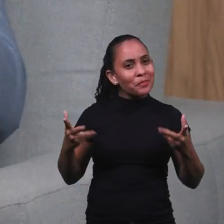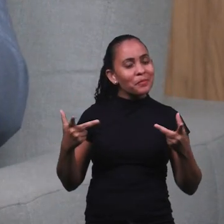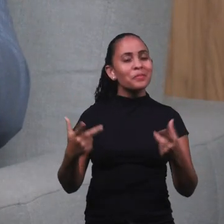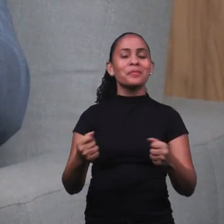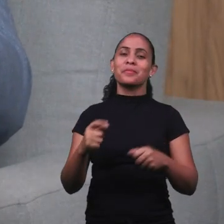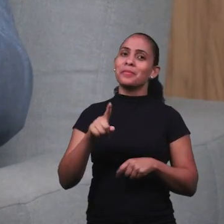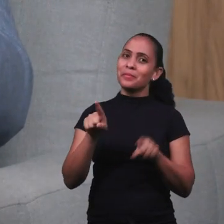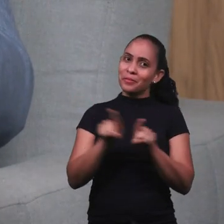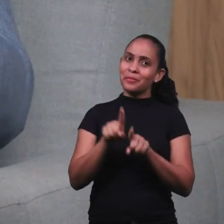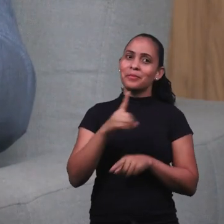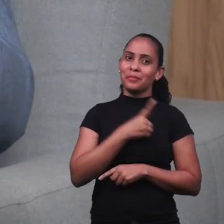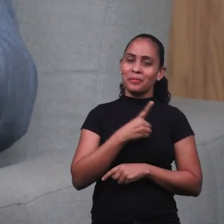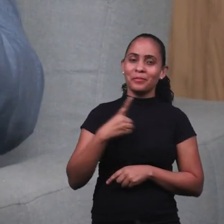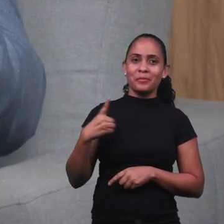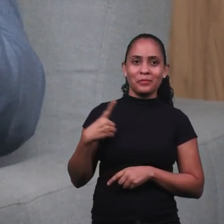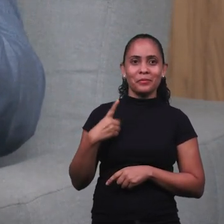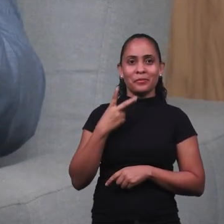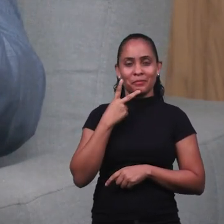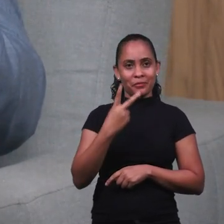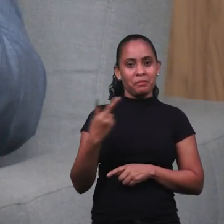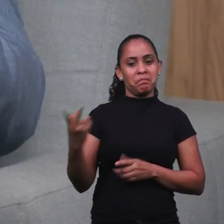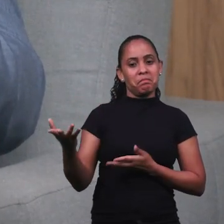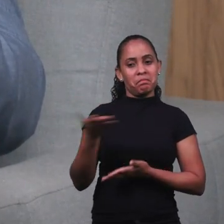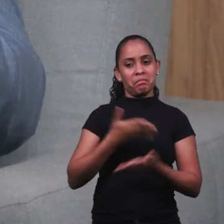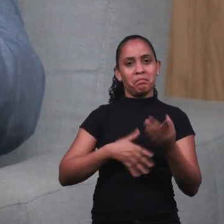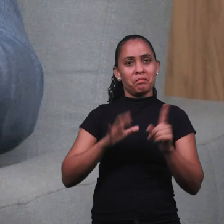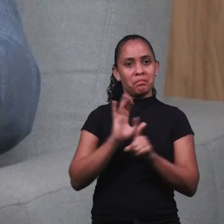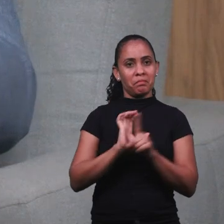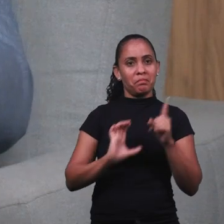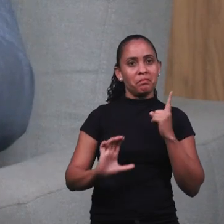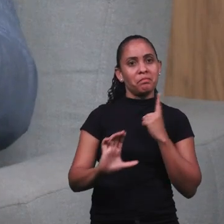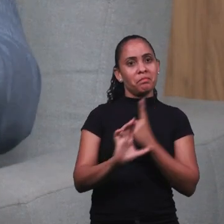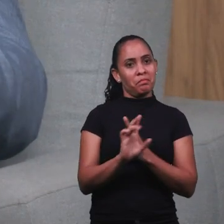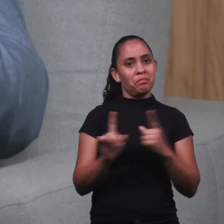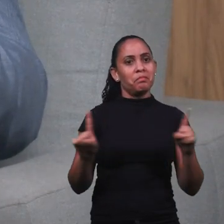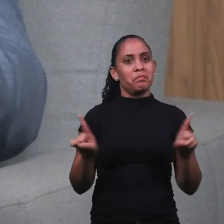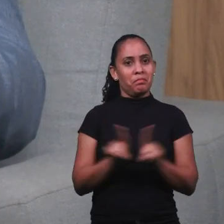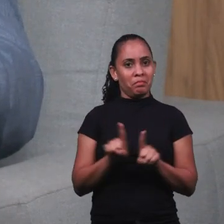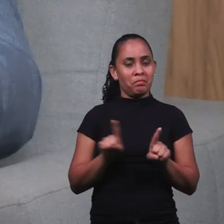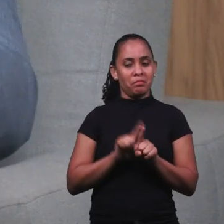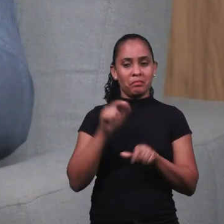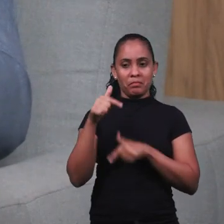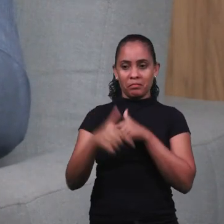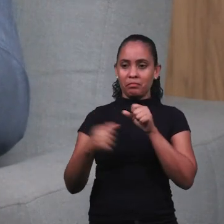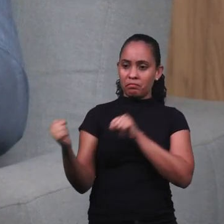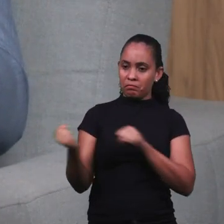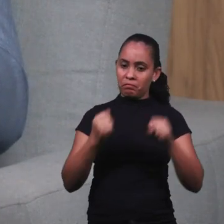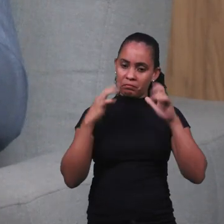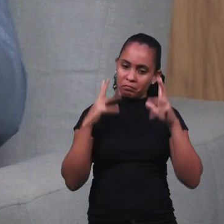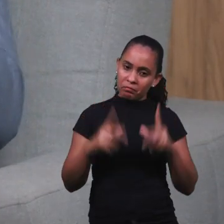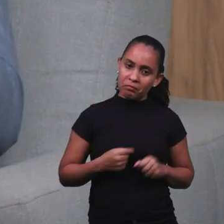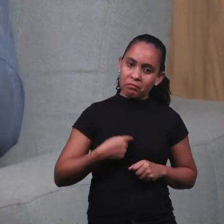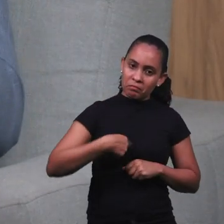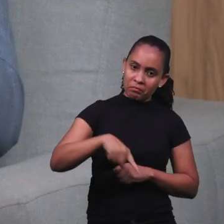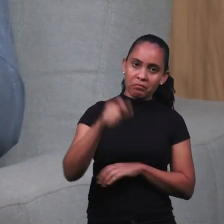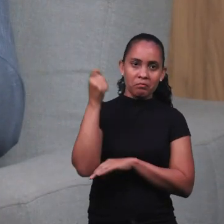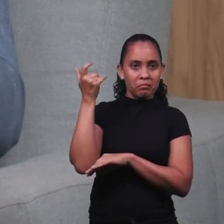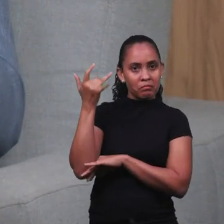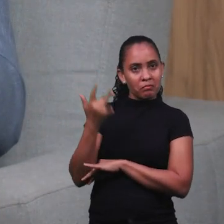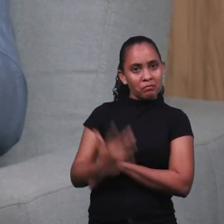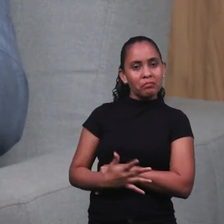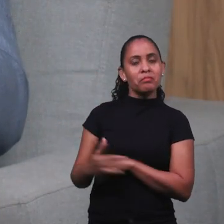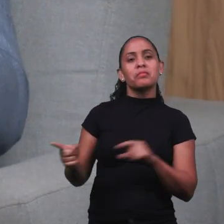Este diácono que conta aqui, que participa de tudo. Ele participa de mutirão, ele vai nas